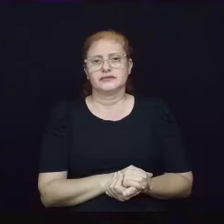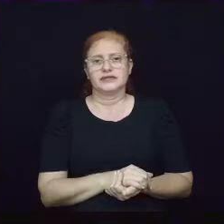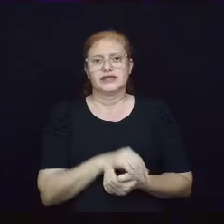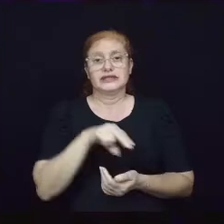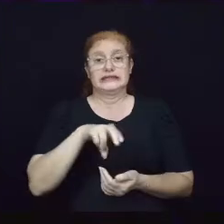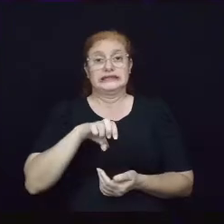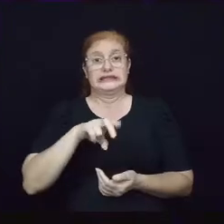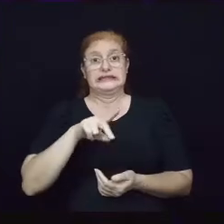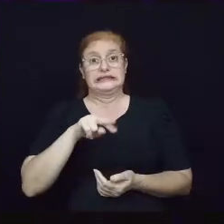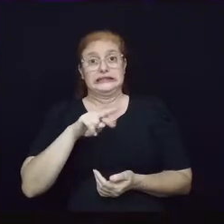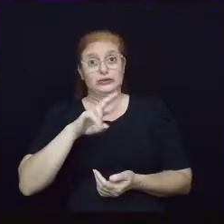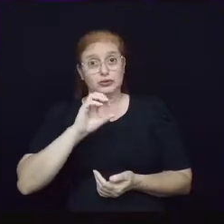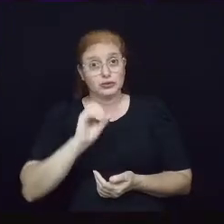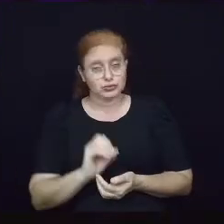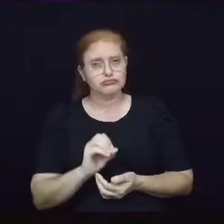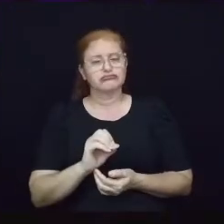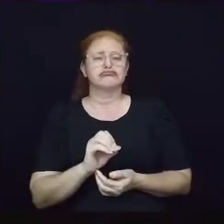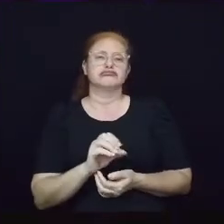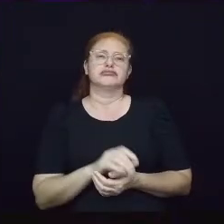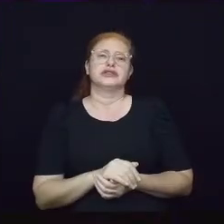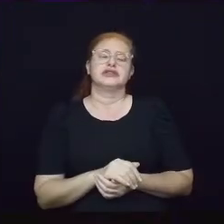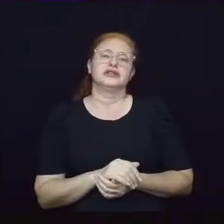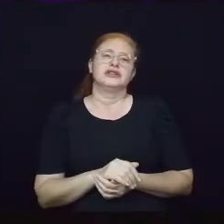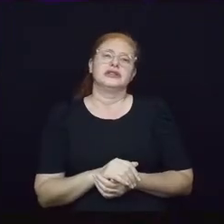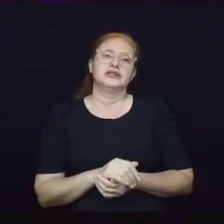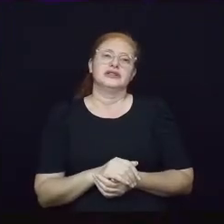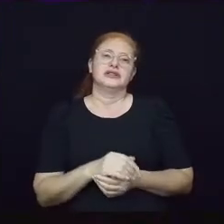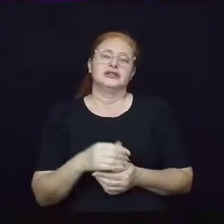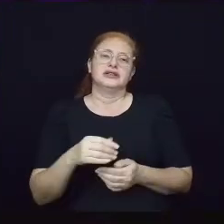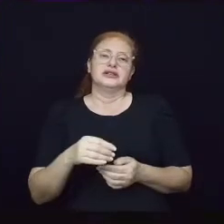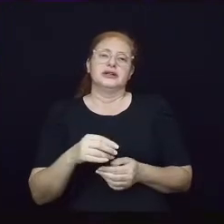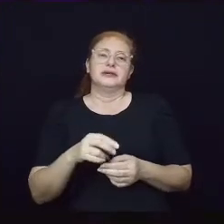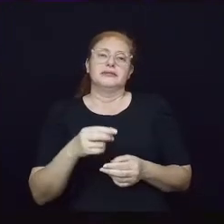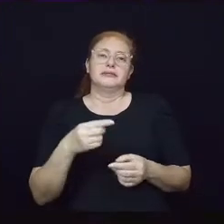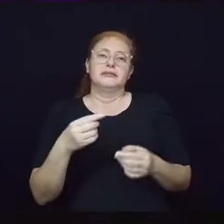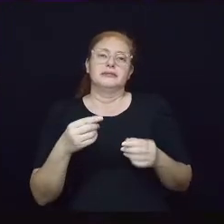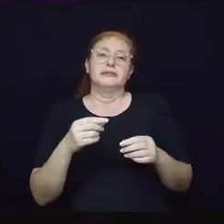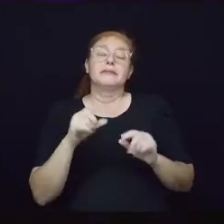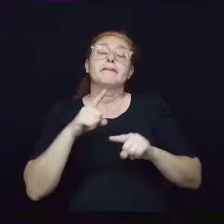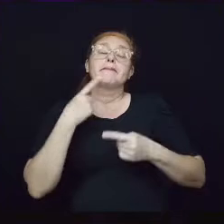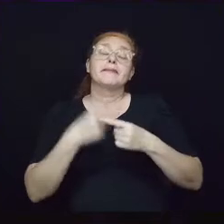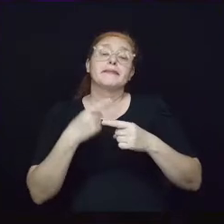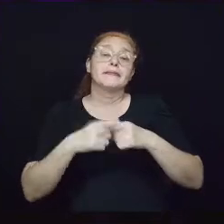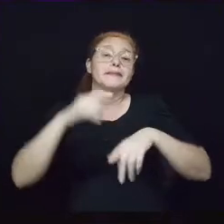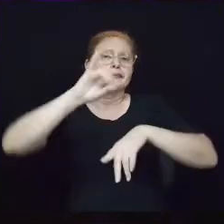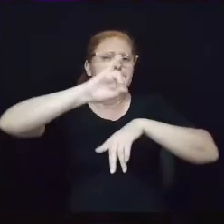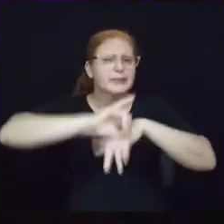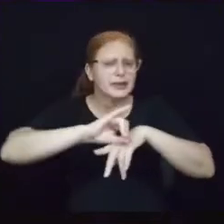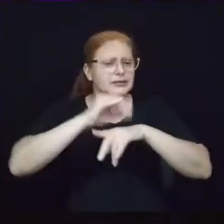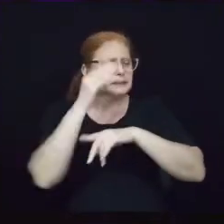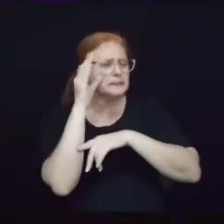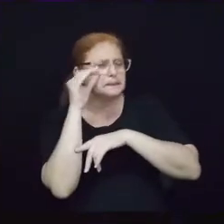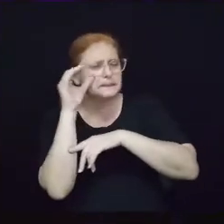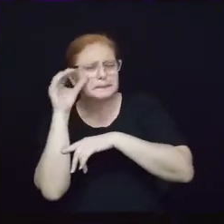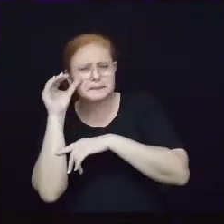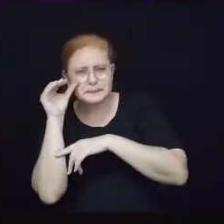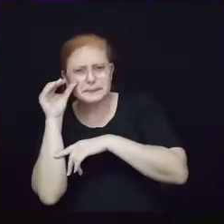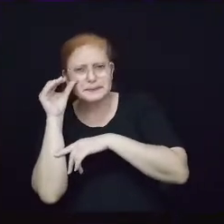neutro, para que suficientemente neutro para que as peças possam ser apreciadas